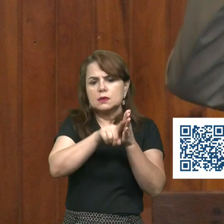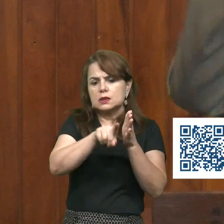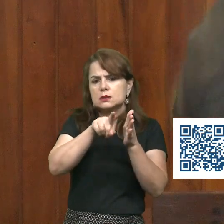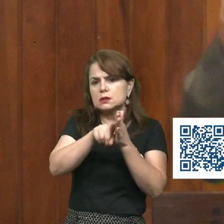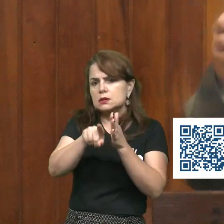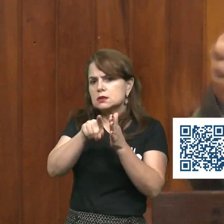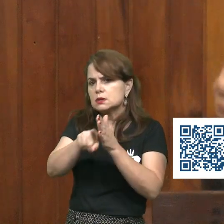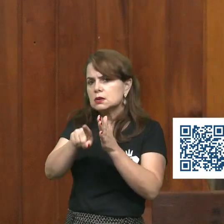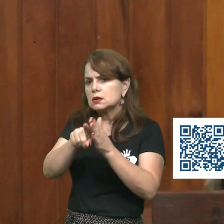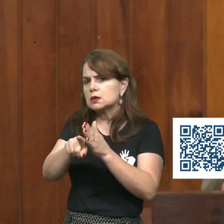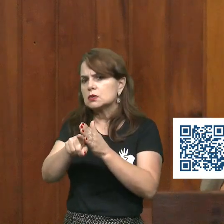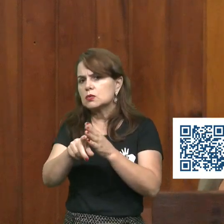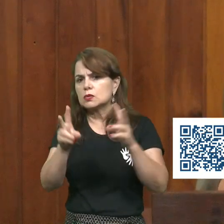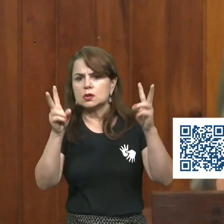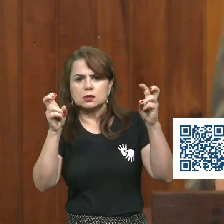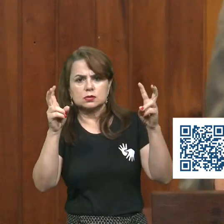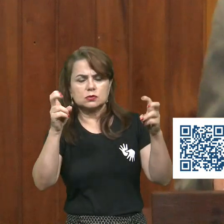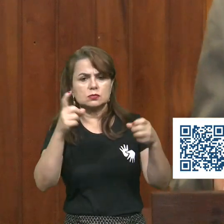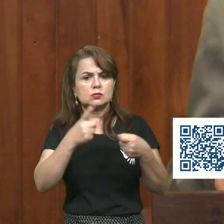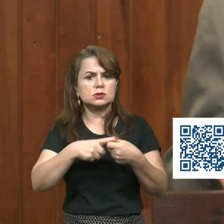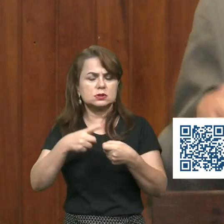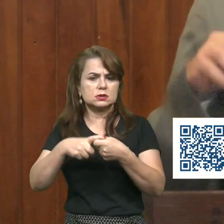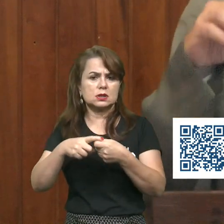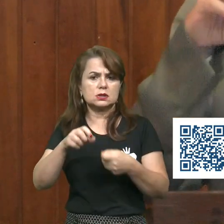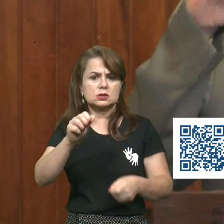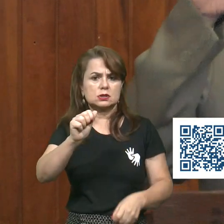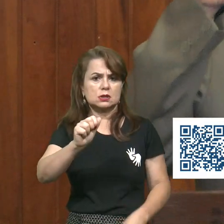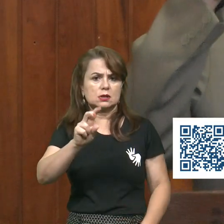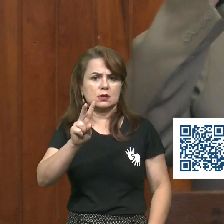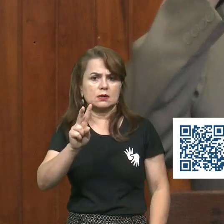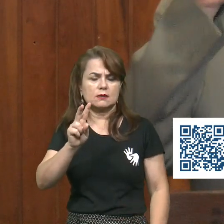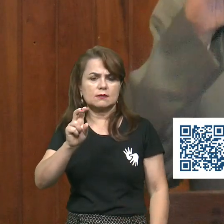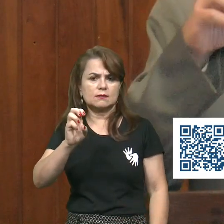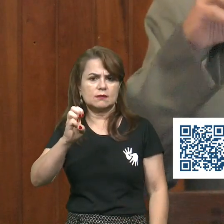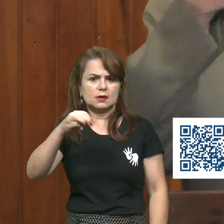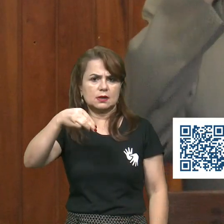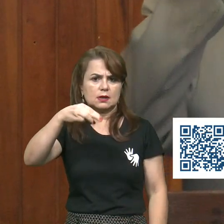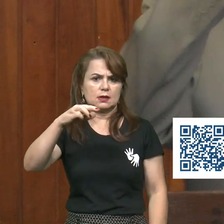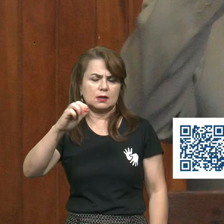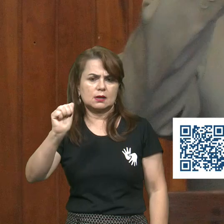distrito de Avencas, na zona rural, pois